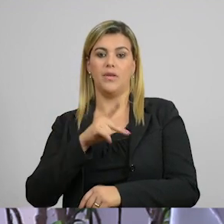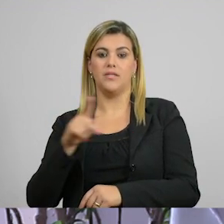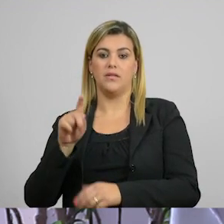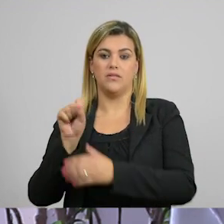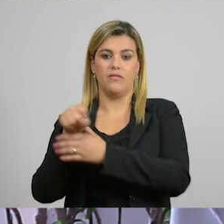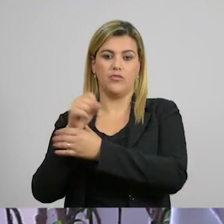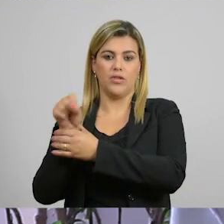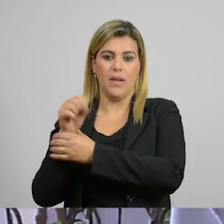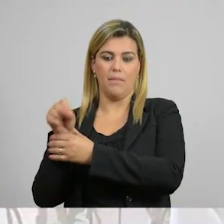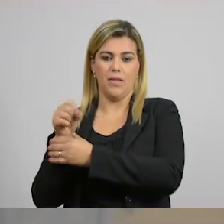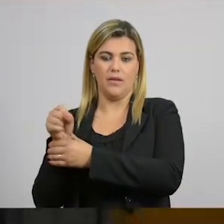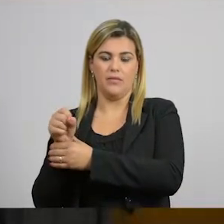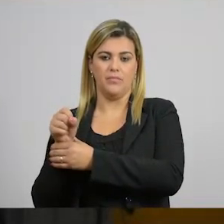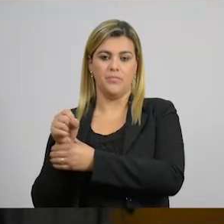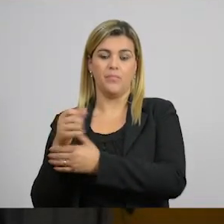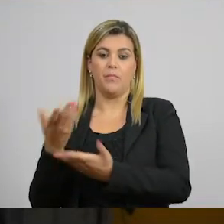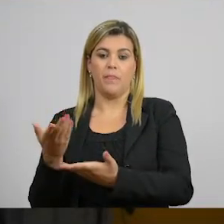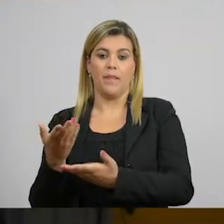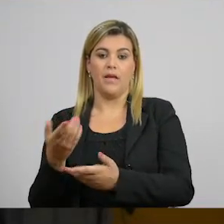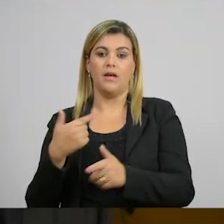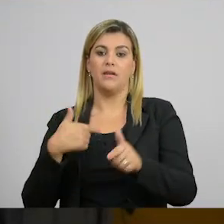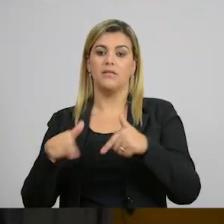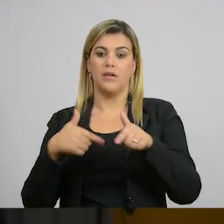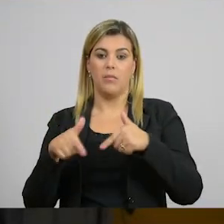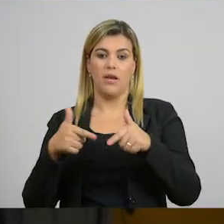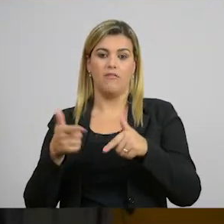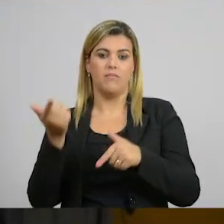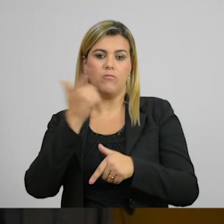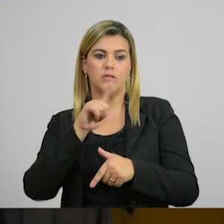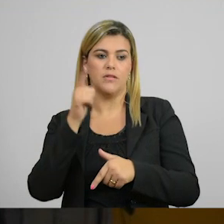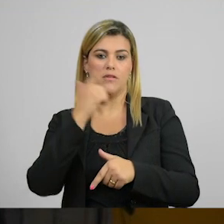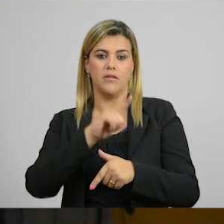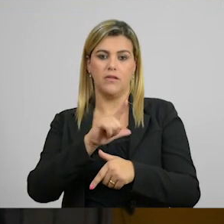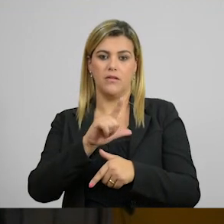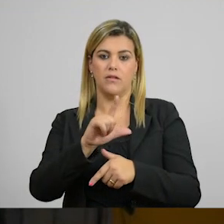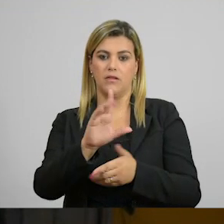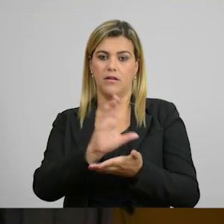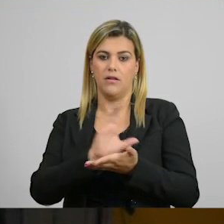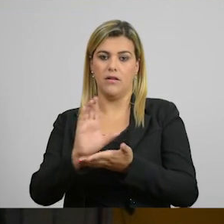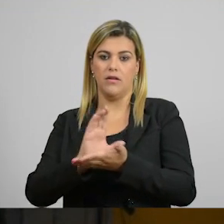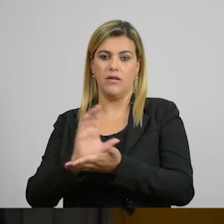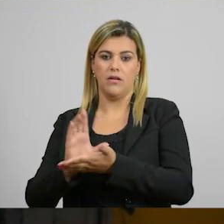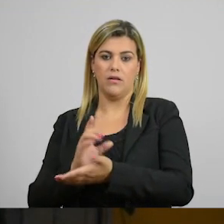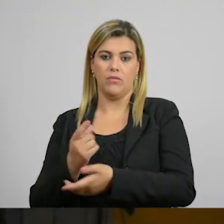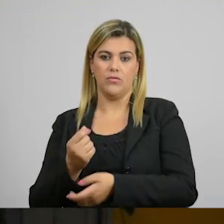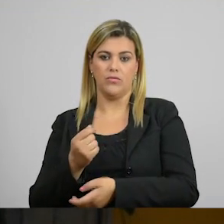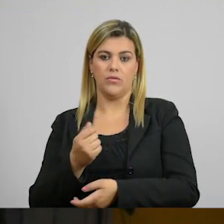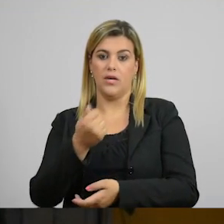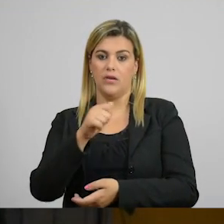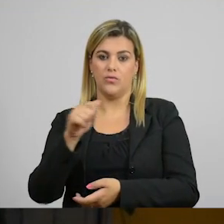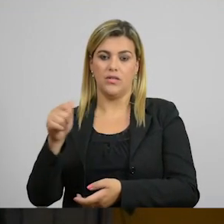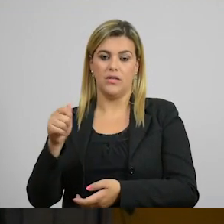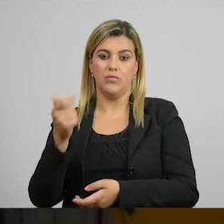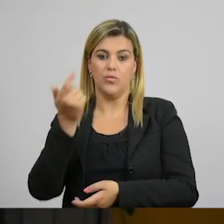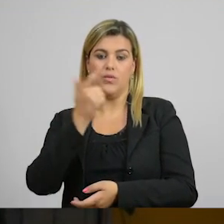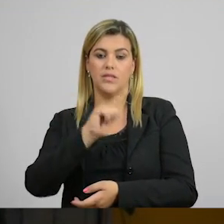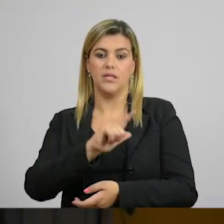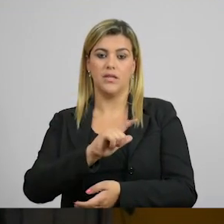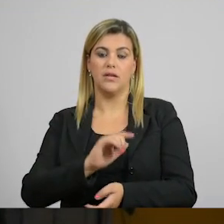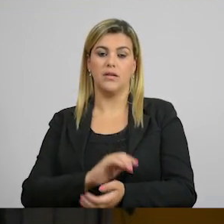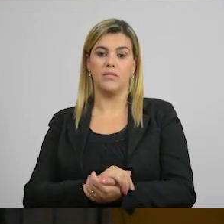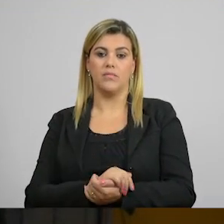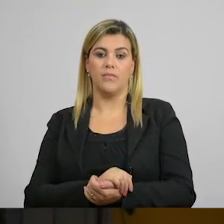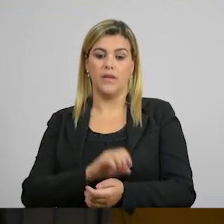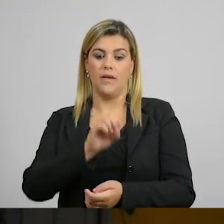da fisioterapia. Nós trabalhávamos para arrumar recursos, né? Enquanto a ABF, nós trabalhávamos para